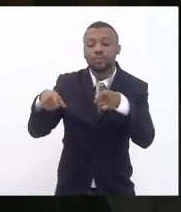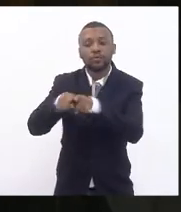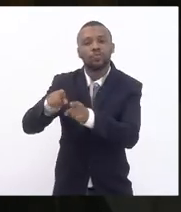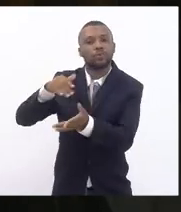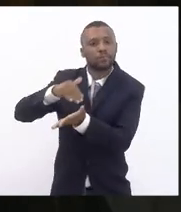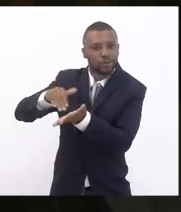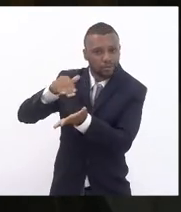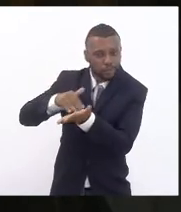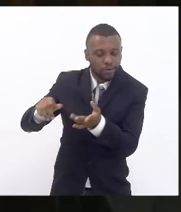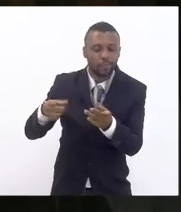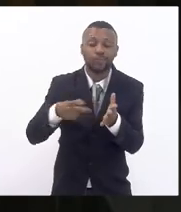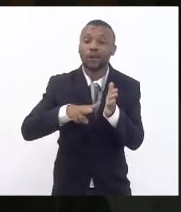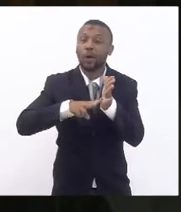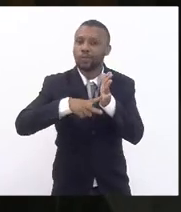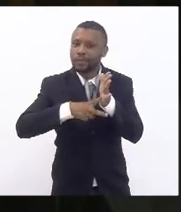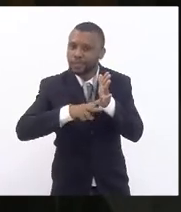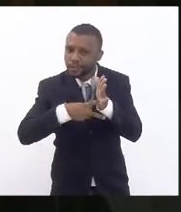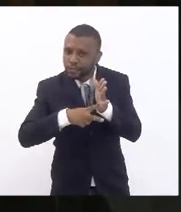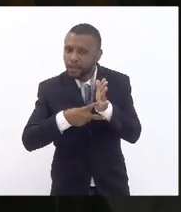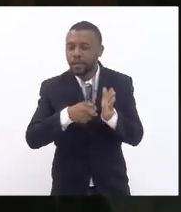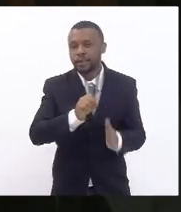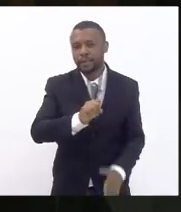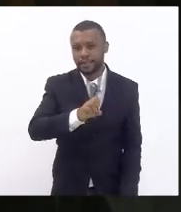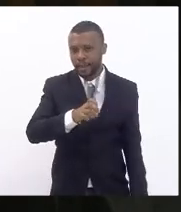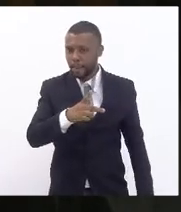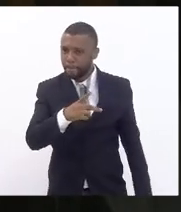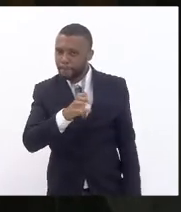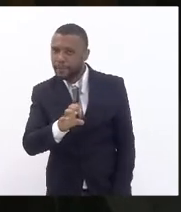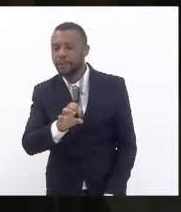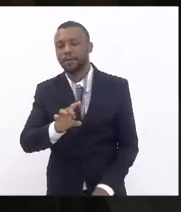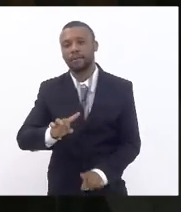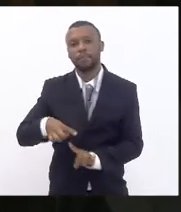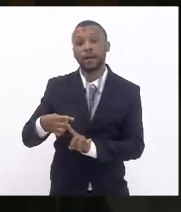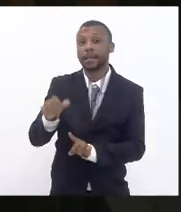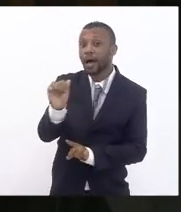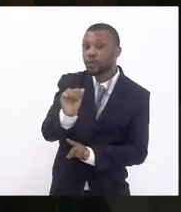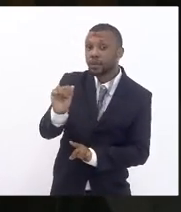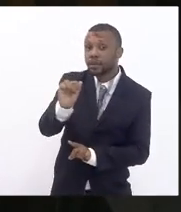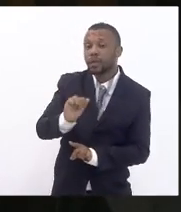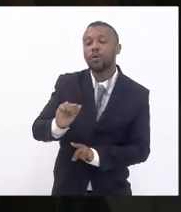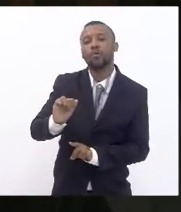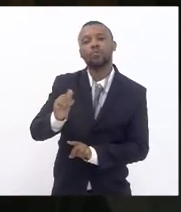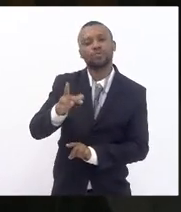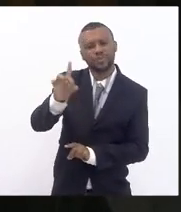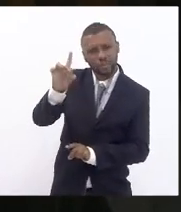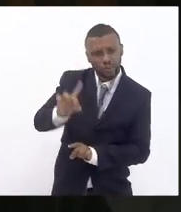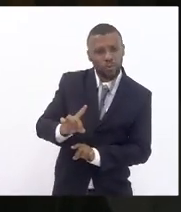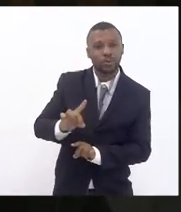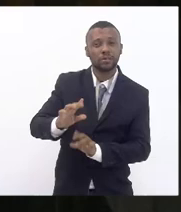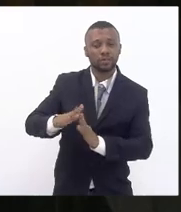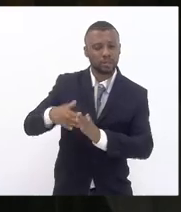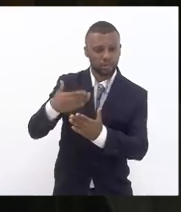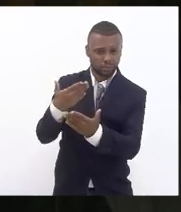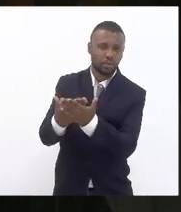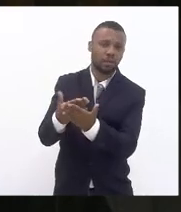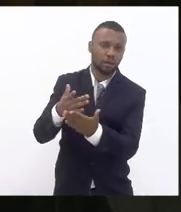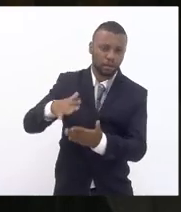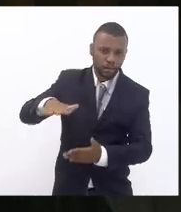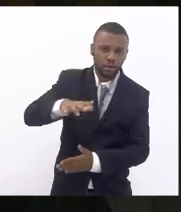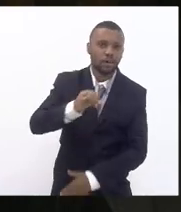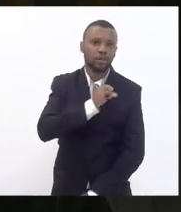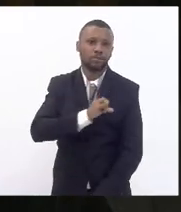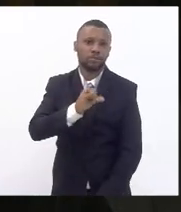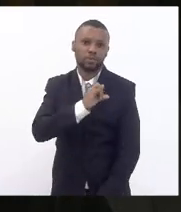CEP, com a Associação de Diretores do Estado do Rio de Janeiro, que permita que a gente planeje